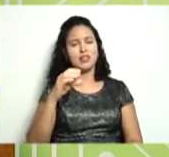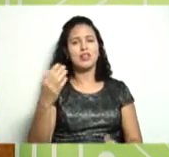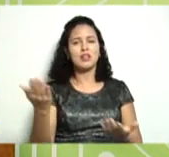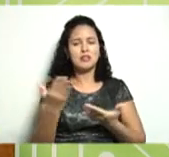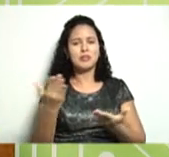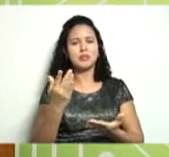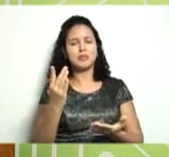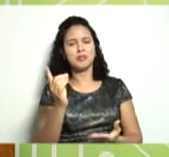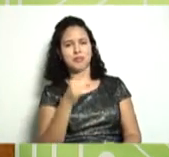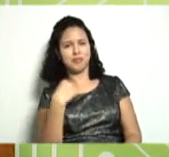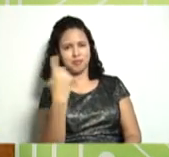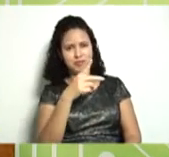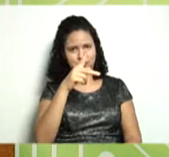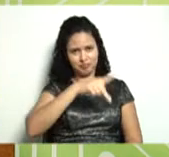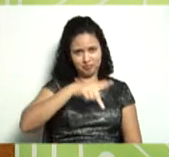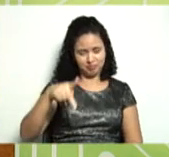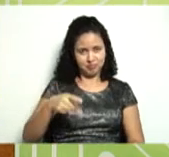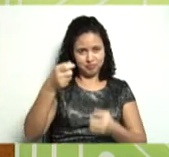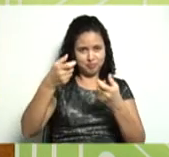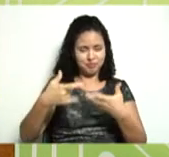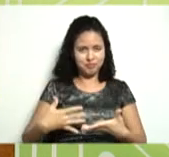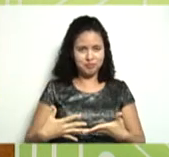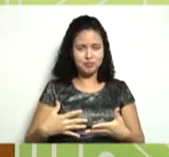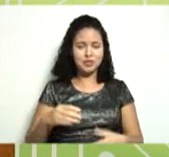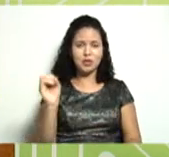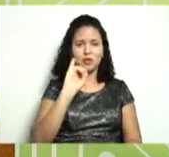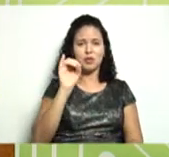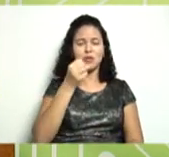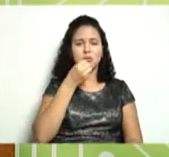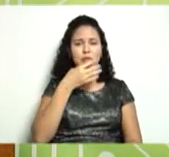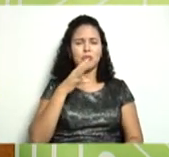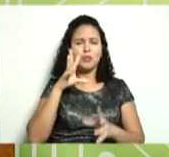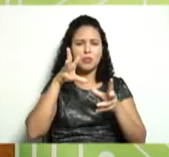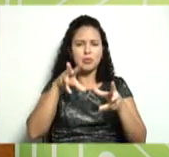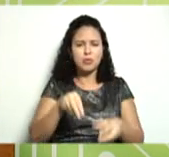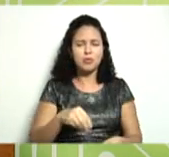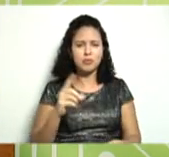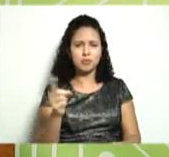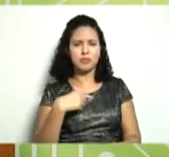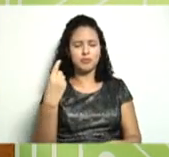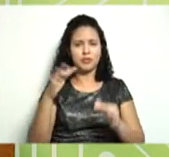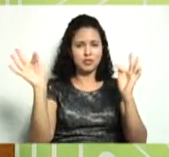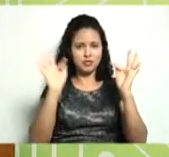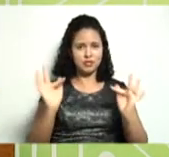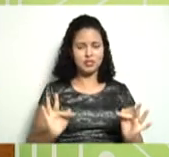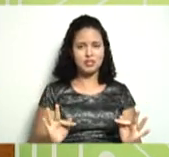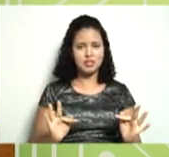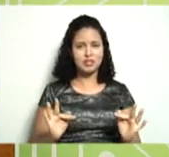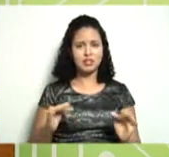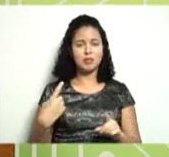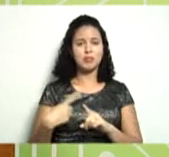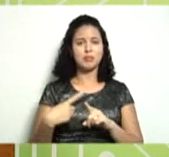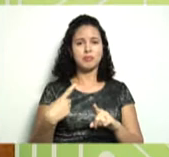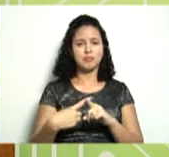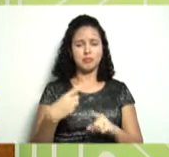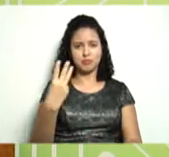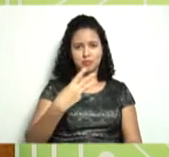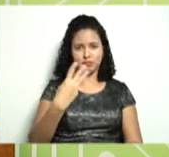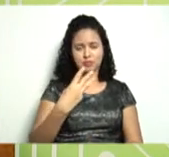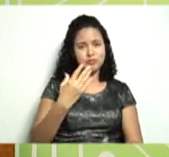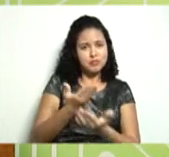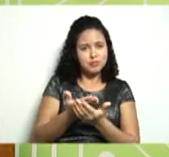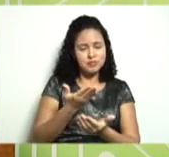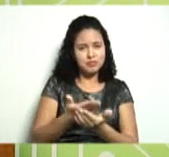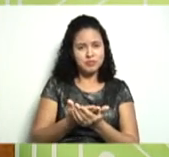Olá, alunos, olá, professores. Nós estamos aqui muito felizes. Nossa terceira aula,